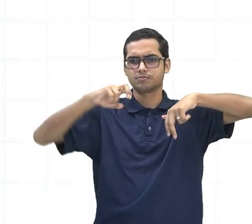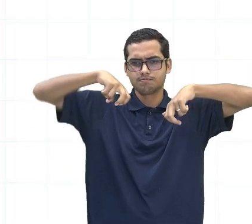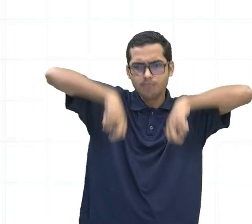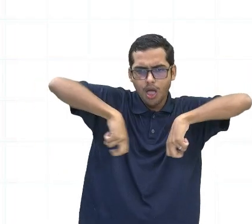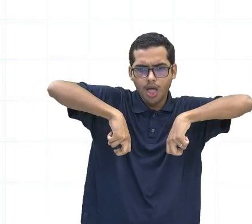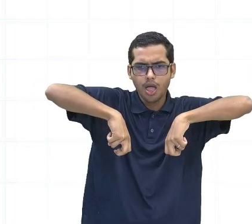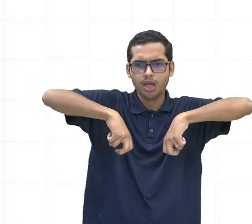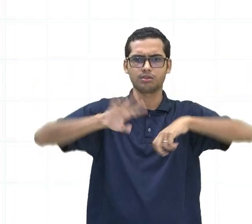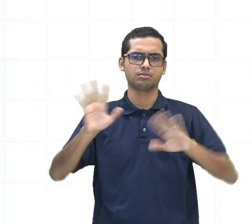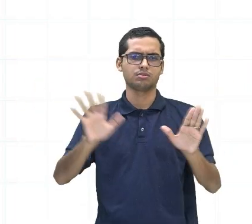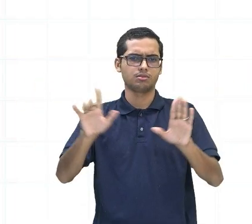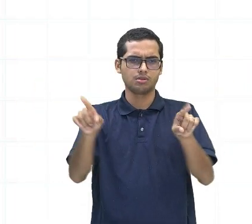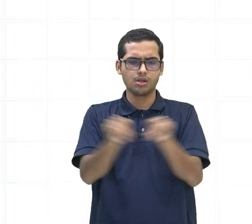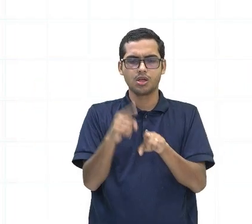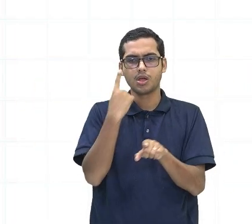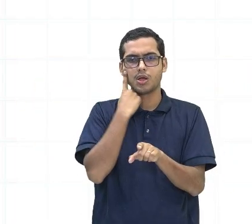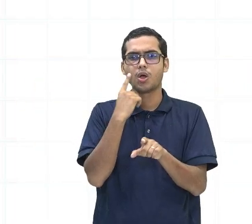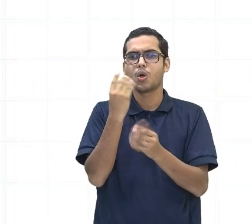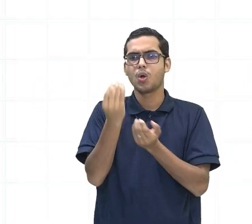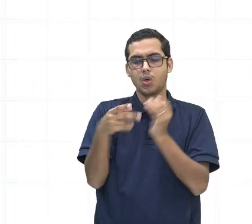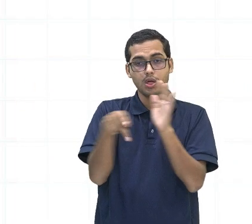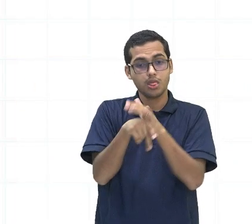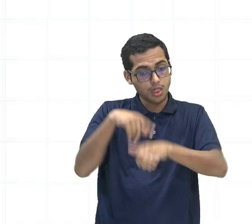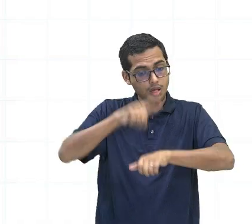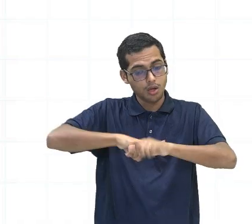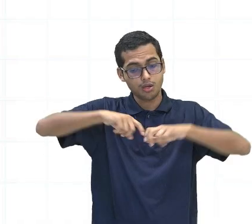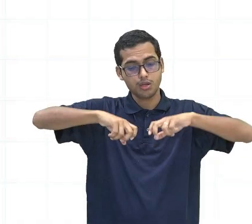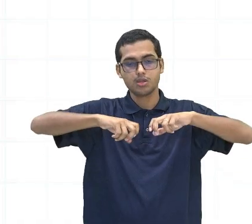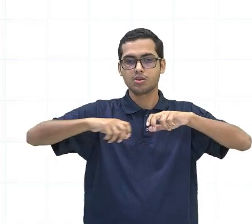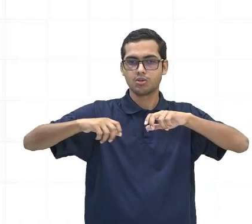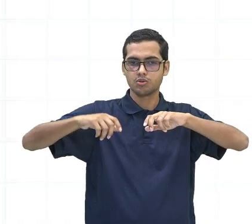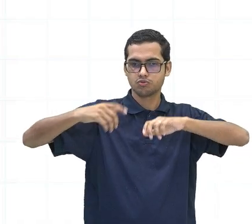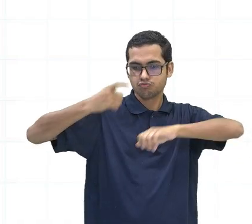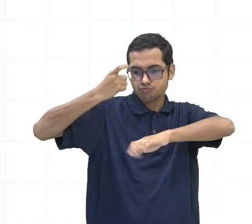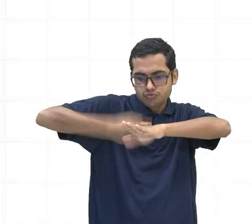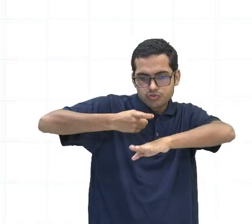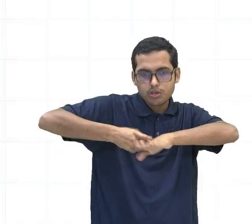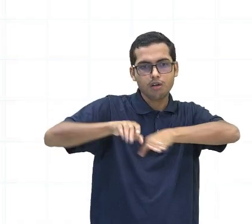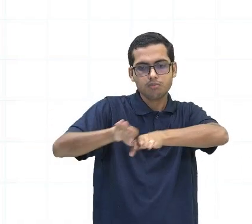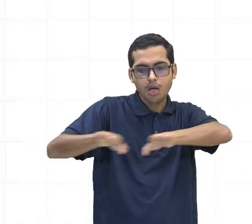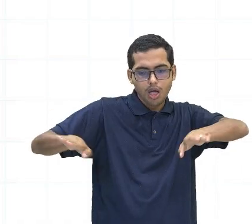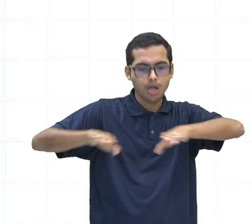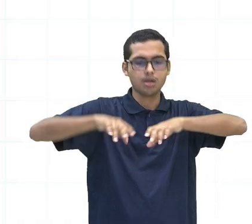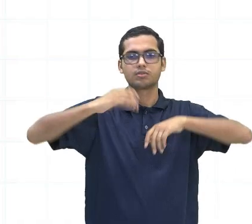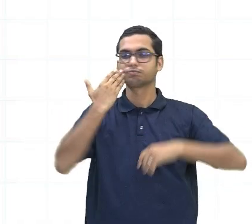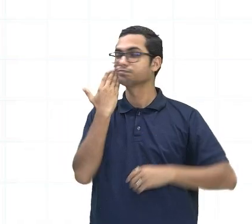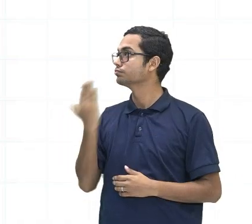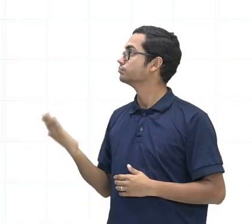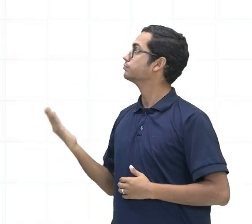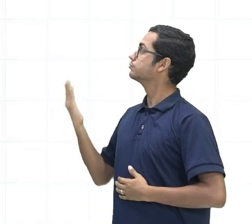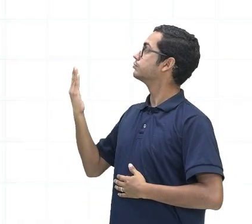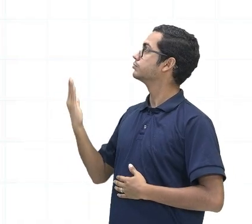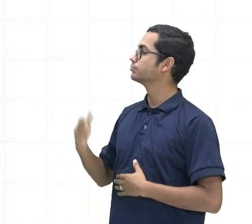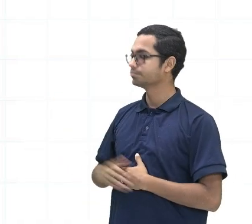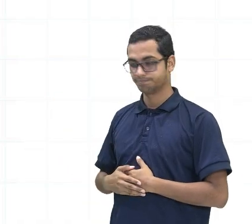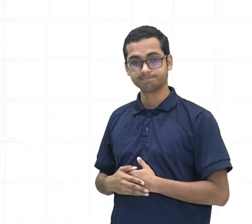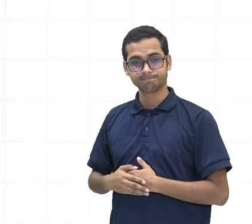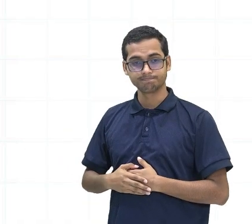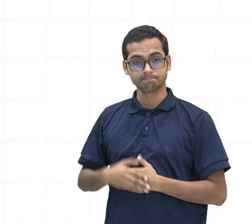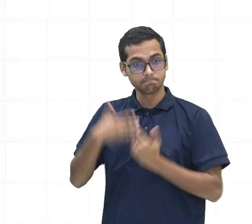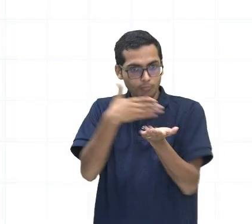falar para vocês. É uma luta mais ao solo. Lembrando que o estilo japonês, né, de como ele começou, é